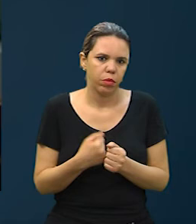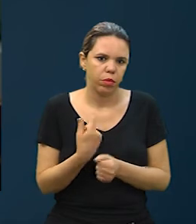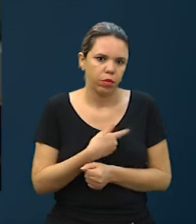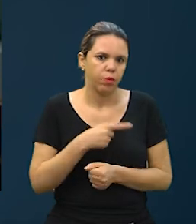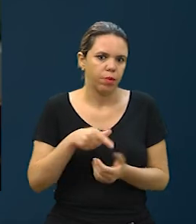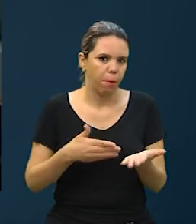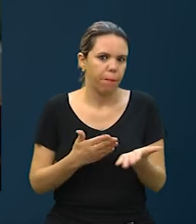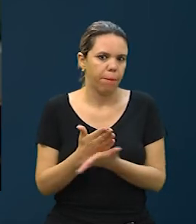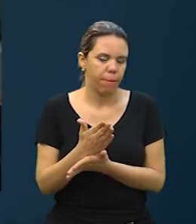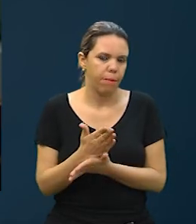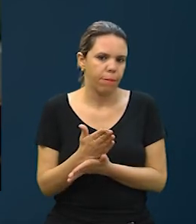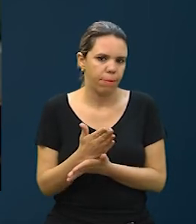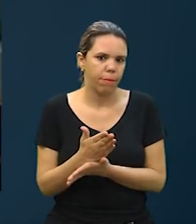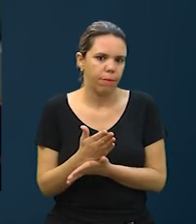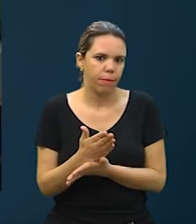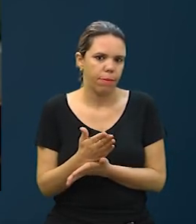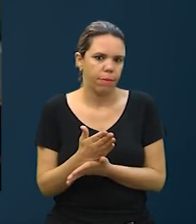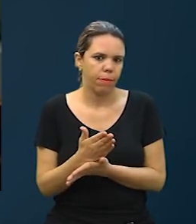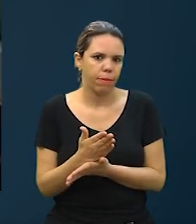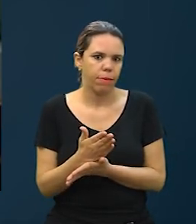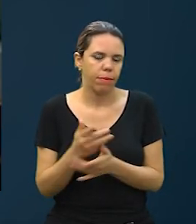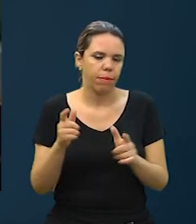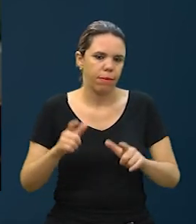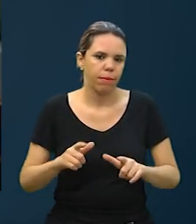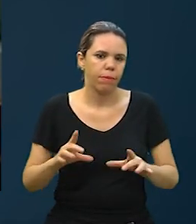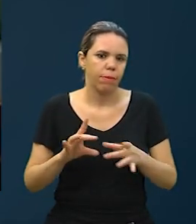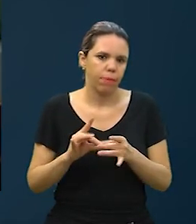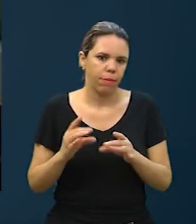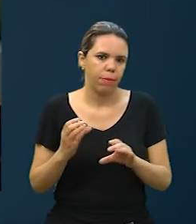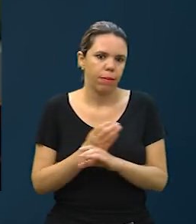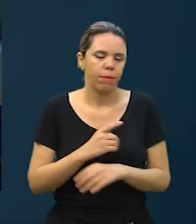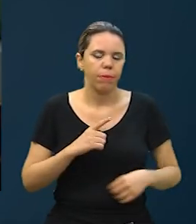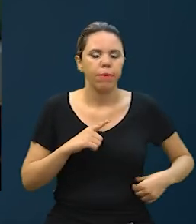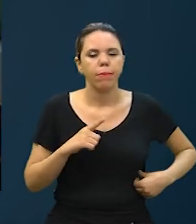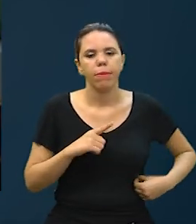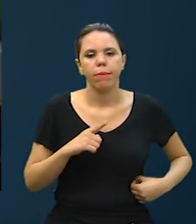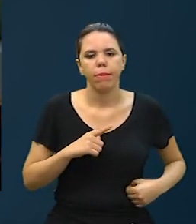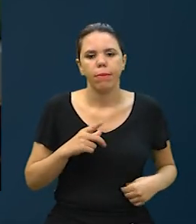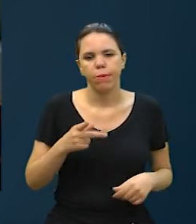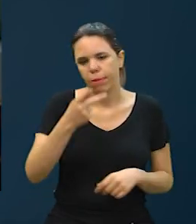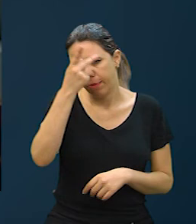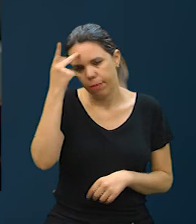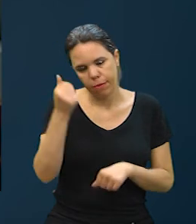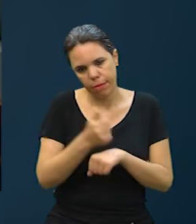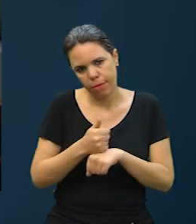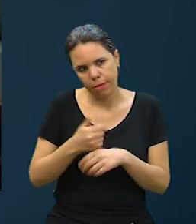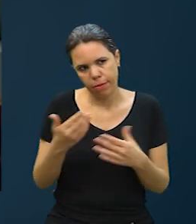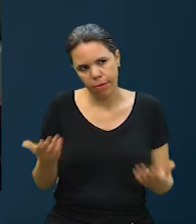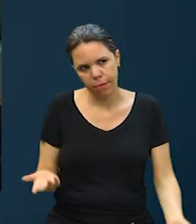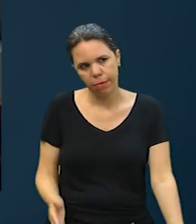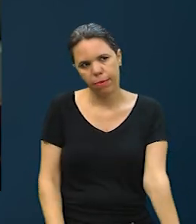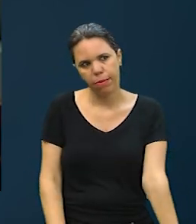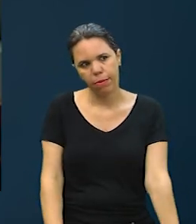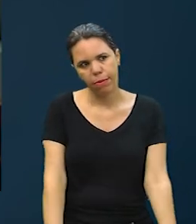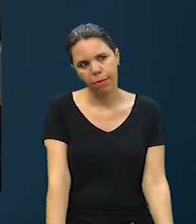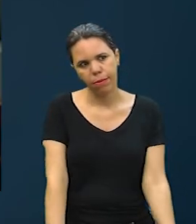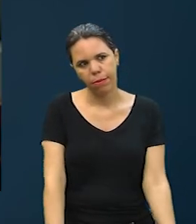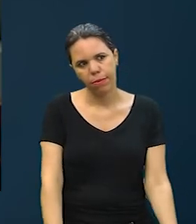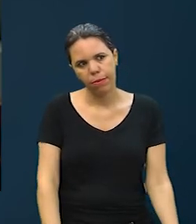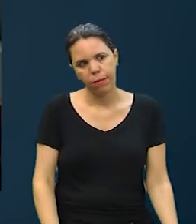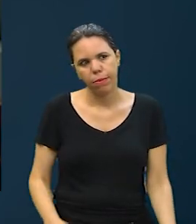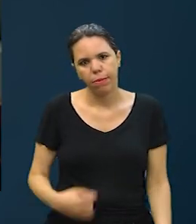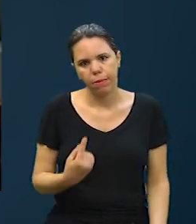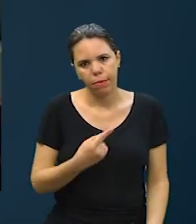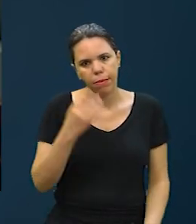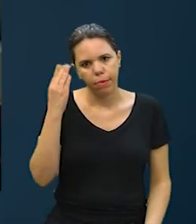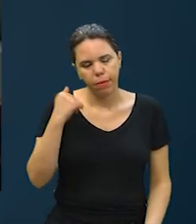os pontos nossos são aprovados em loco. Nós temos pessoas exclusivas para isso.